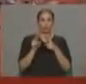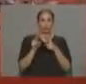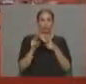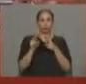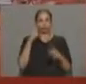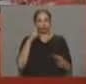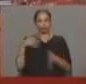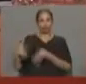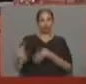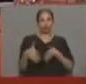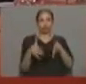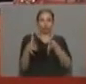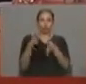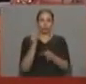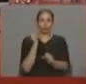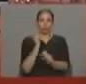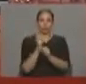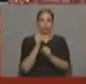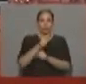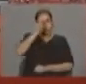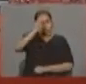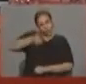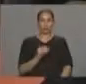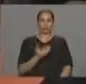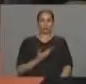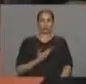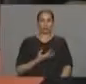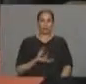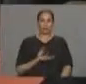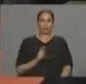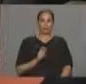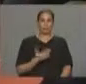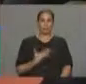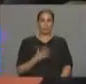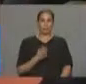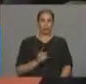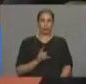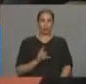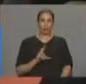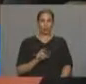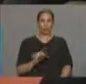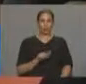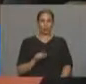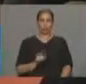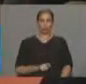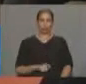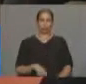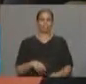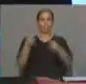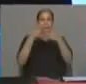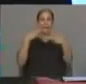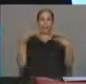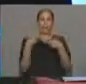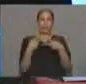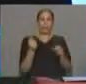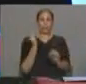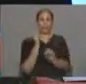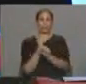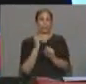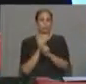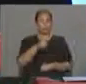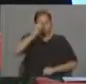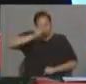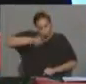estratégia emprego com de knysa emprego com dignidade o problema da moção apresentada no